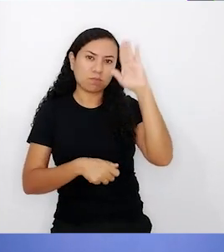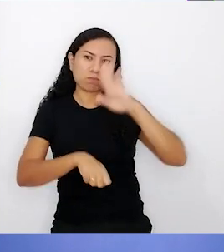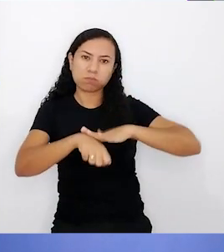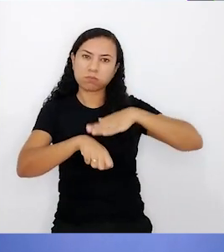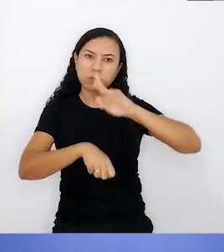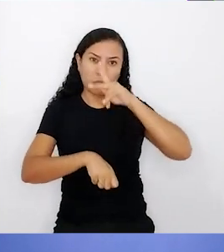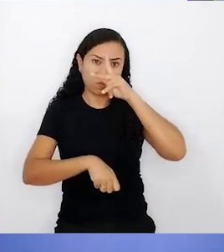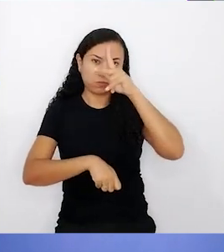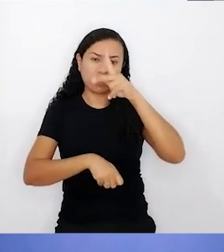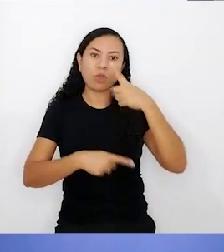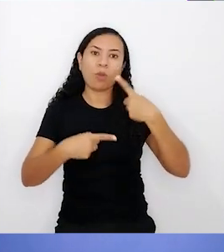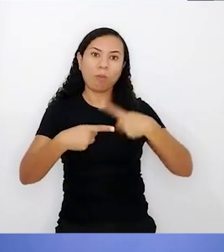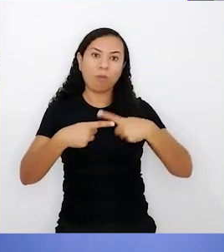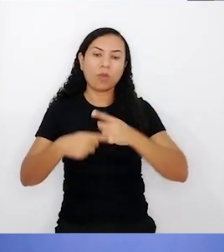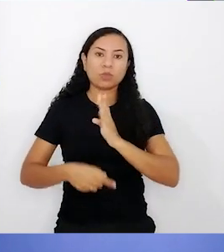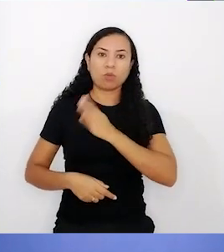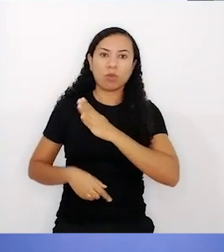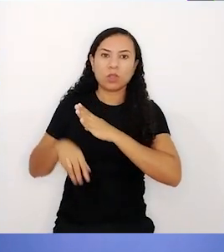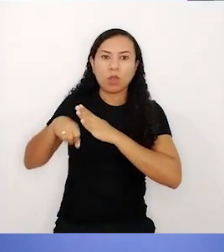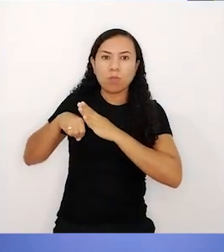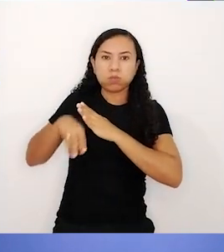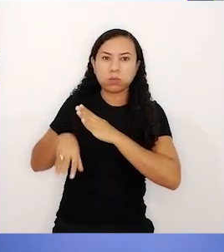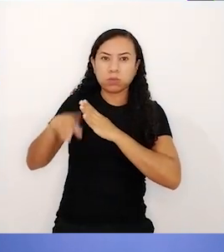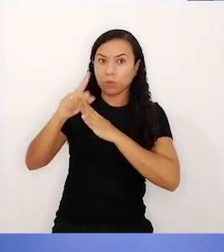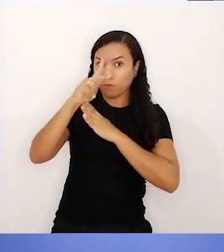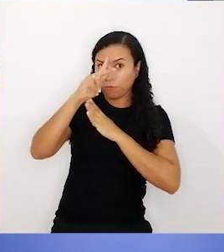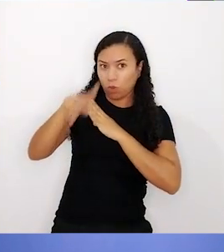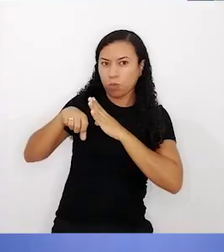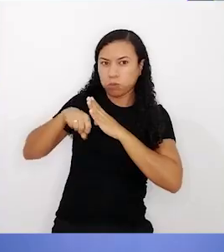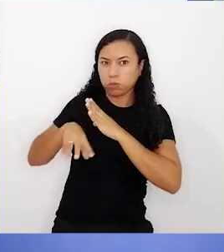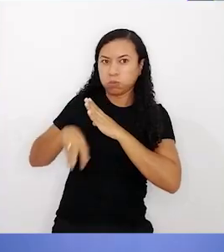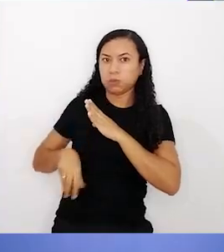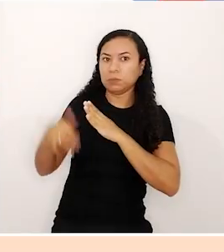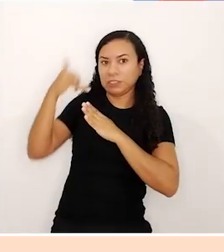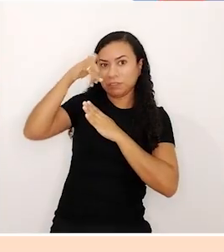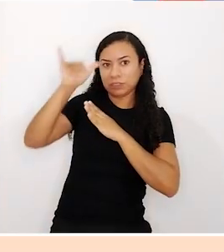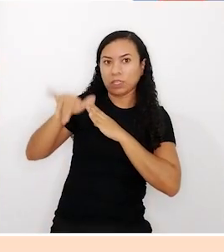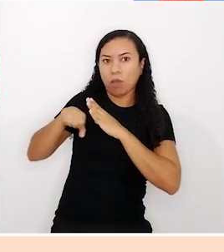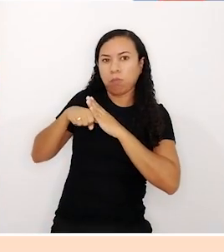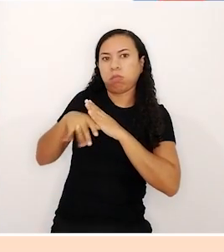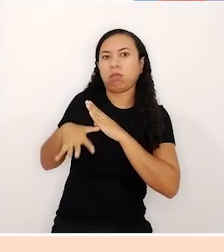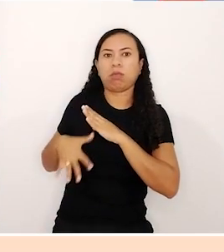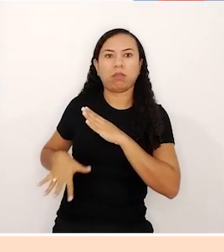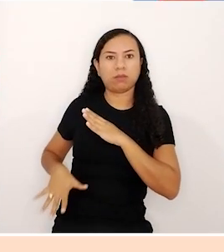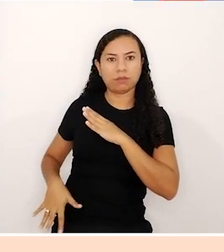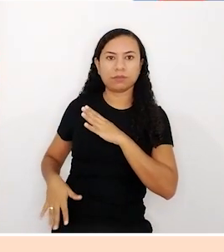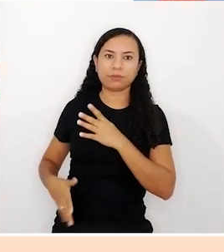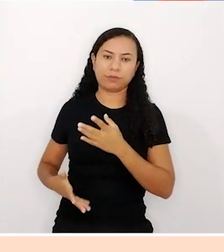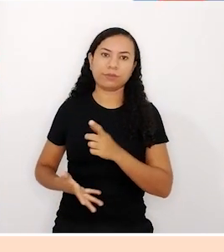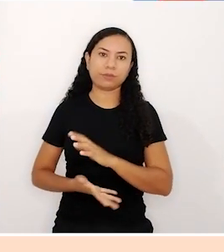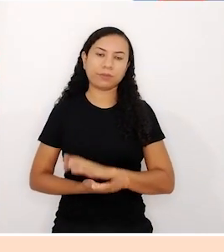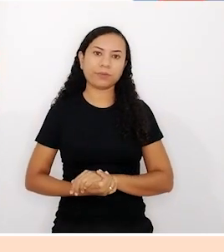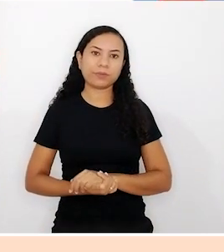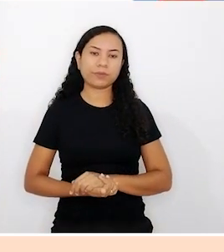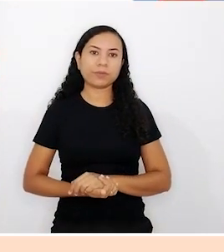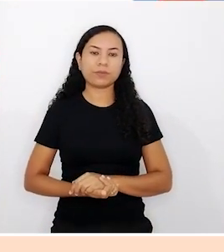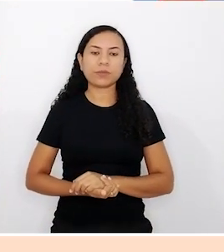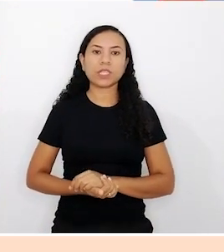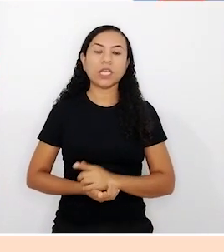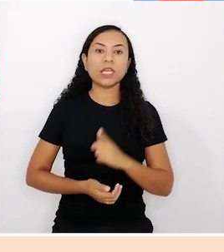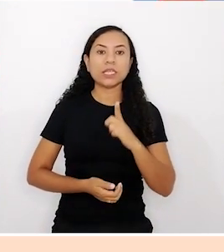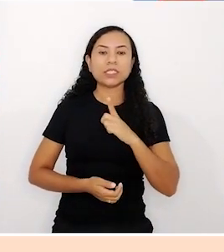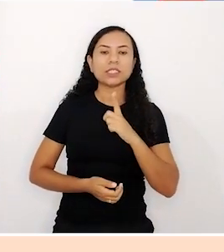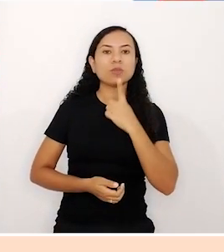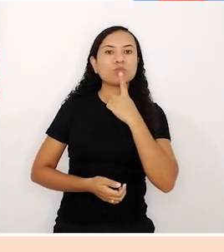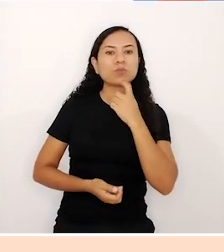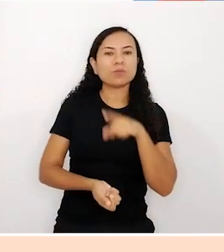ela não rompa quando o sangue sair do coração com a pulsação bem forte. Por ter uma baixa pressão, o